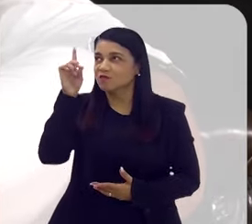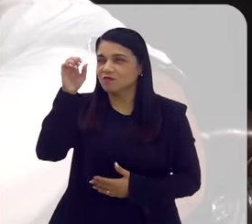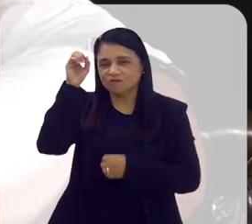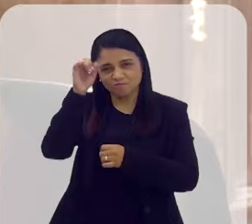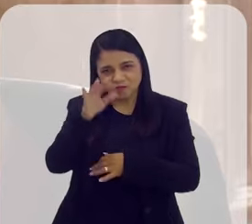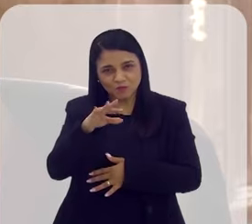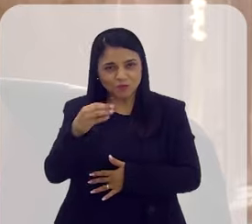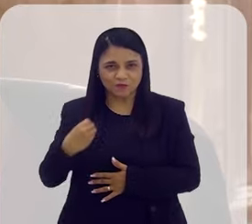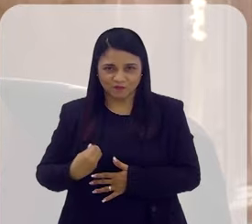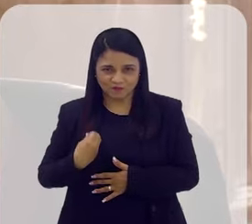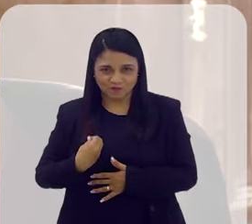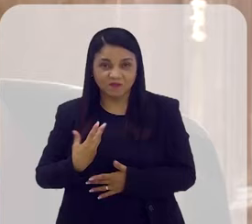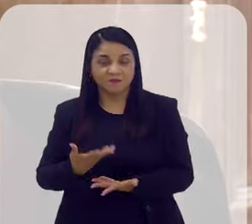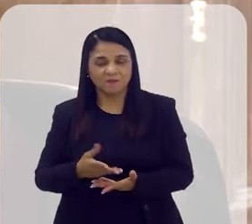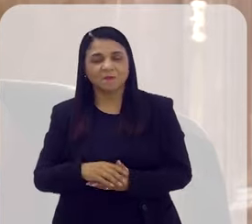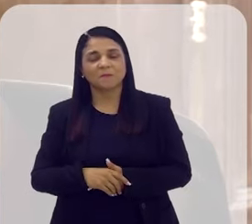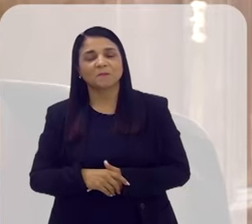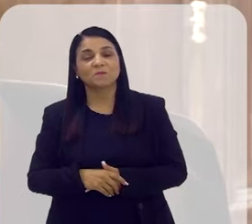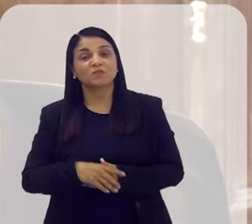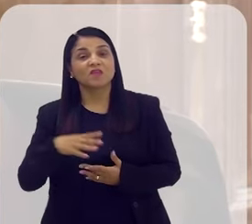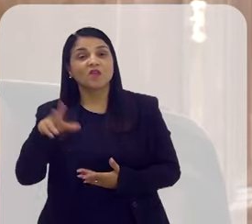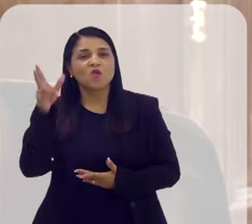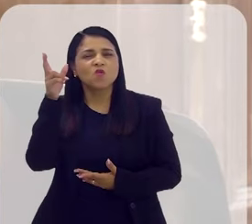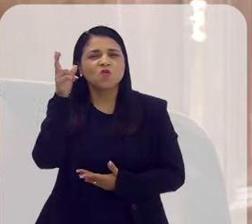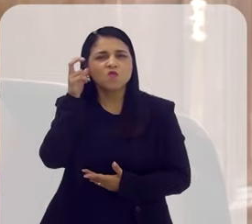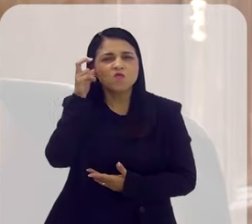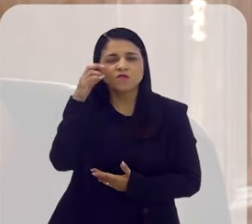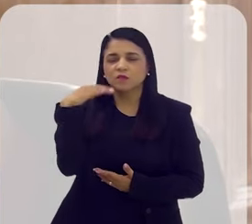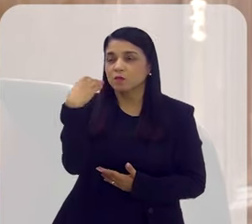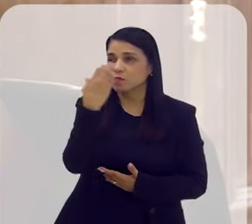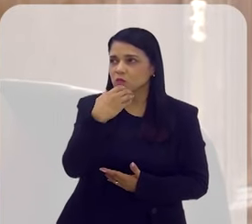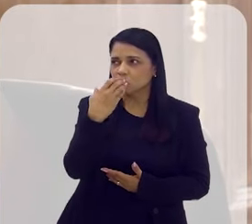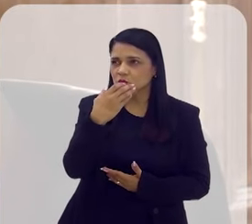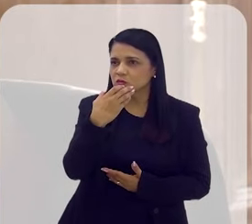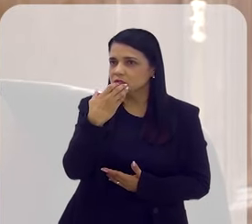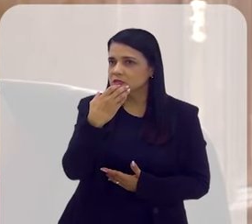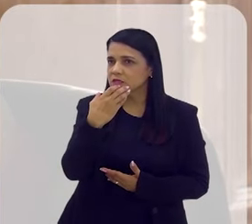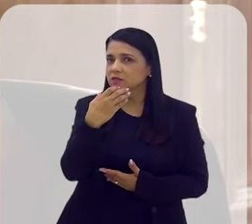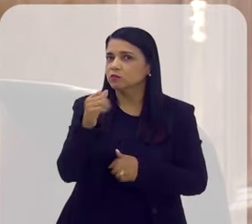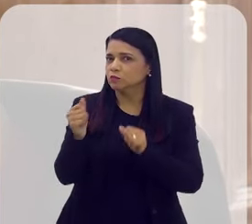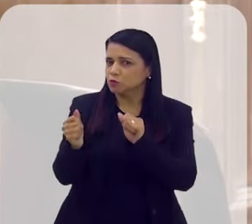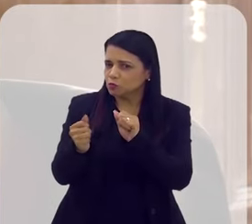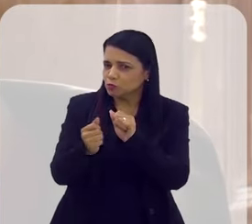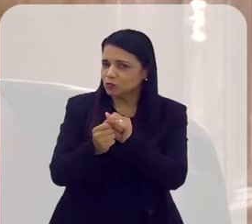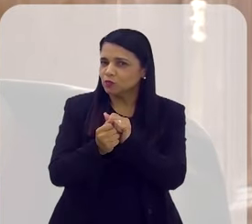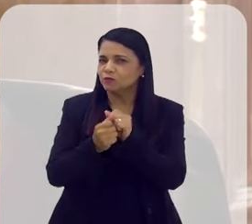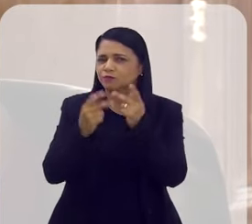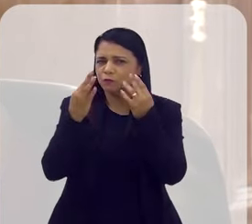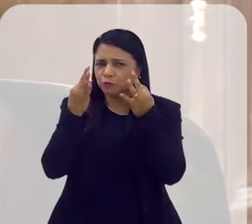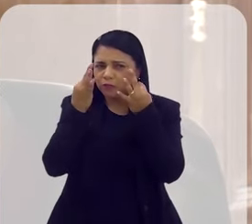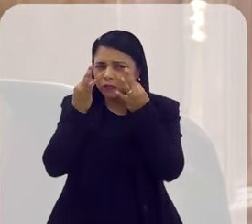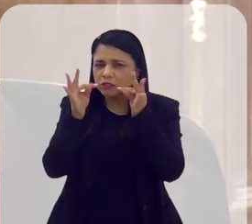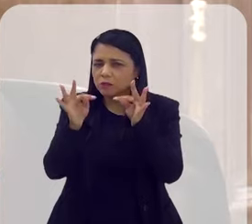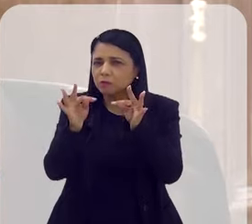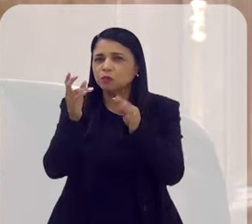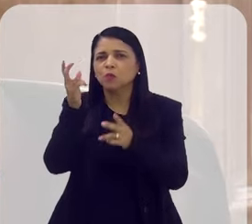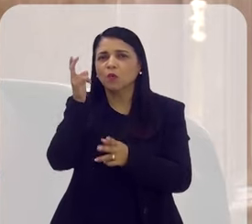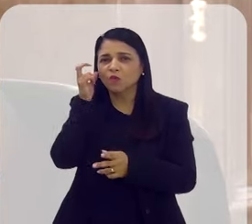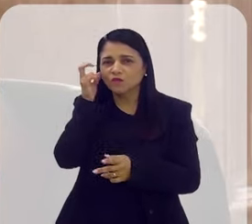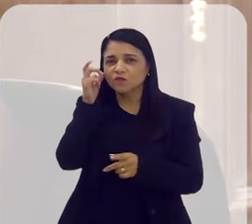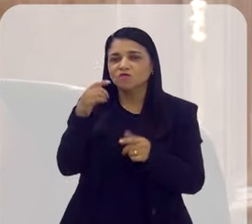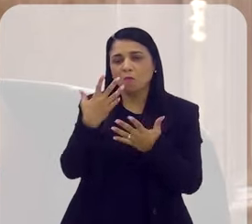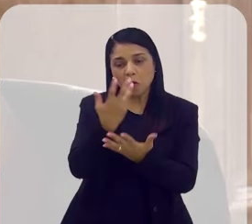Um beijo, meu amigo, Deus abençoe sua vida. E ele, né, ouvindo as canções e falou, não, nós estamos juntos, ouviu